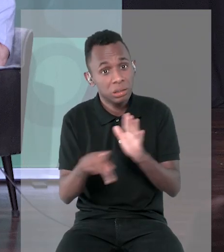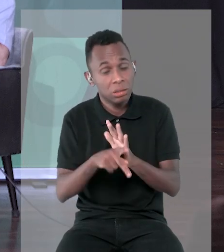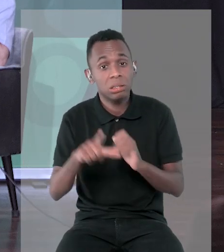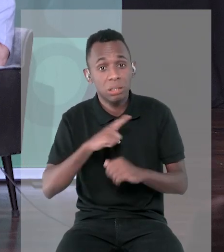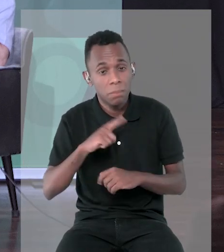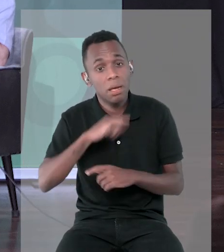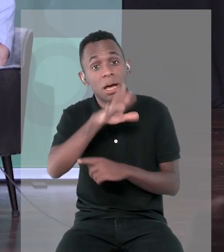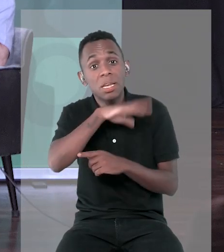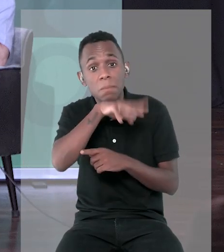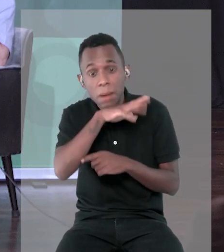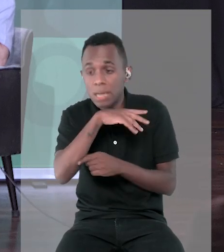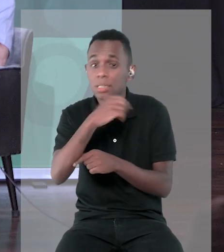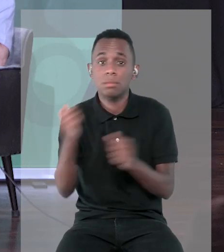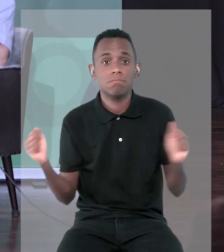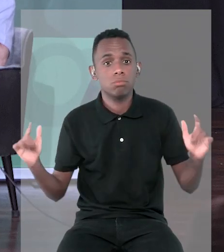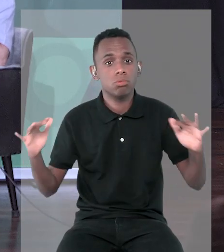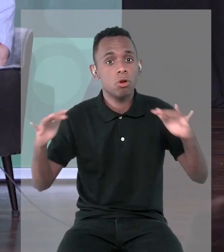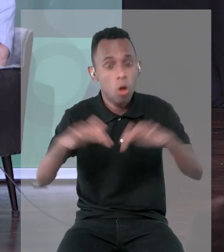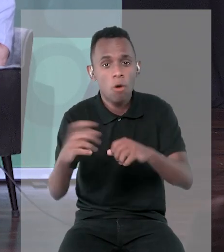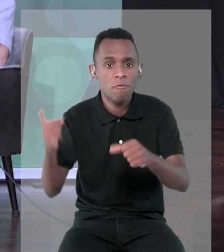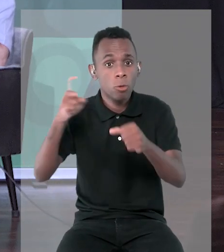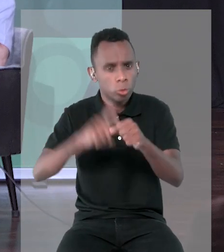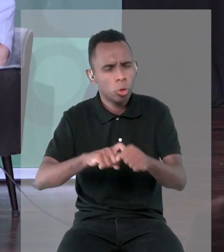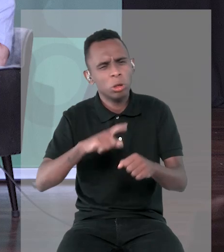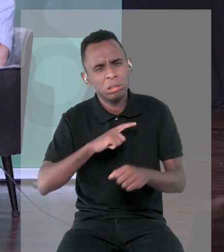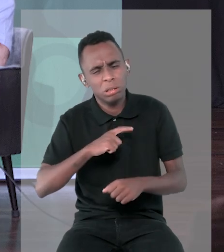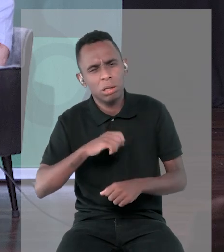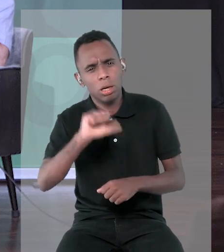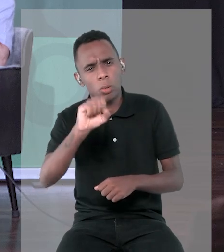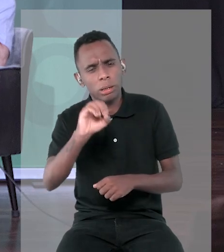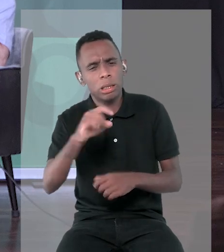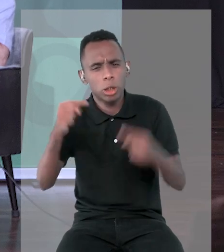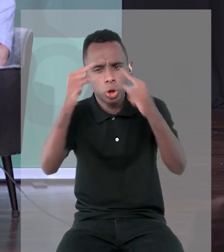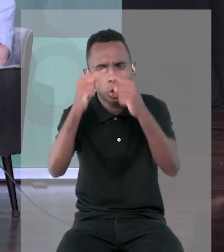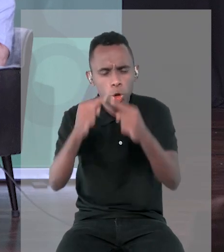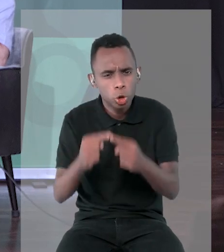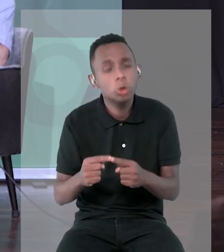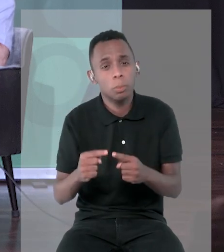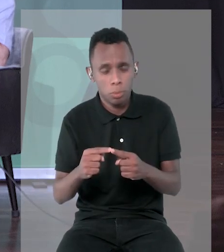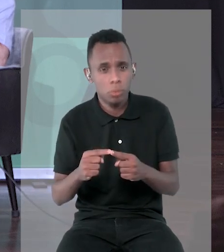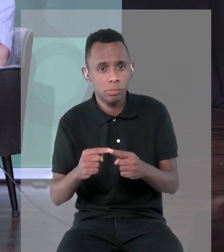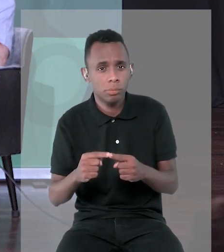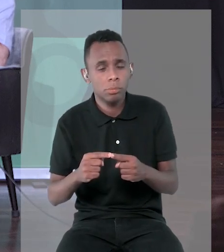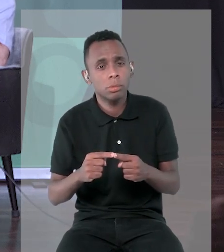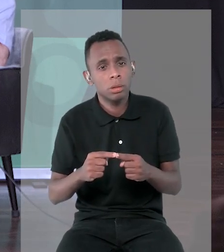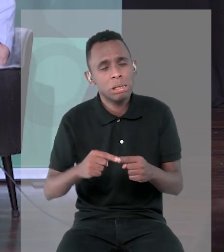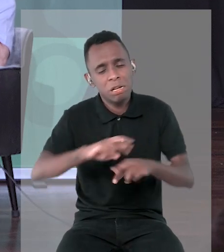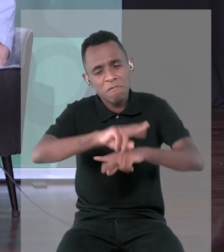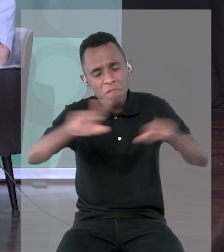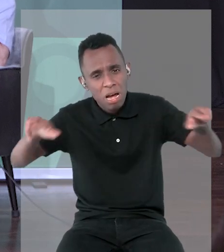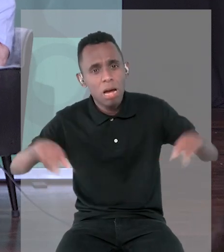animais. Muitos animais voltaram, são, eu acho, 80 espécies de mamíferos, 170 de aves,